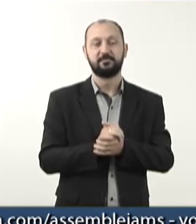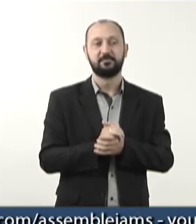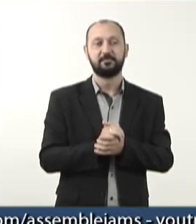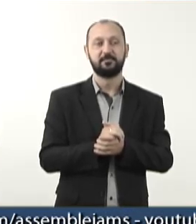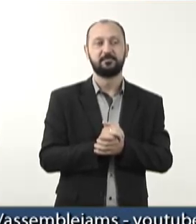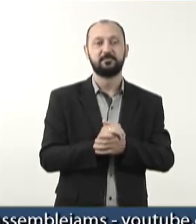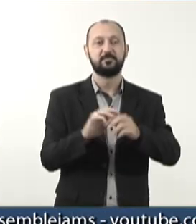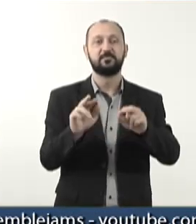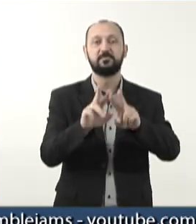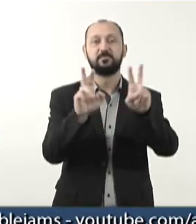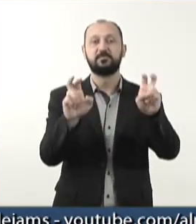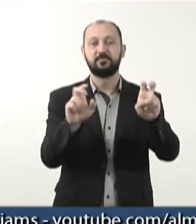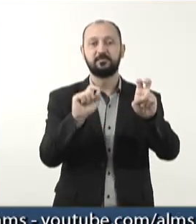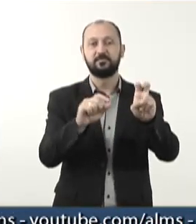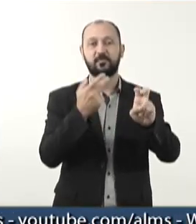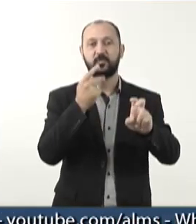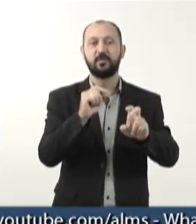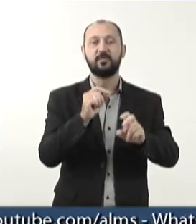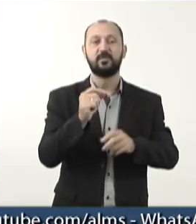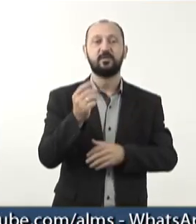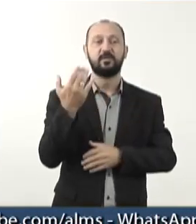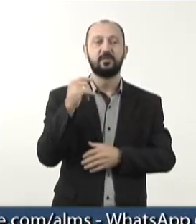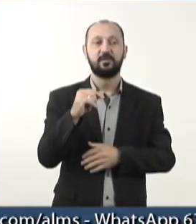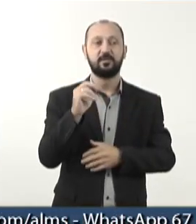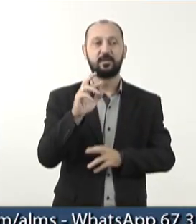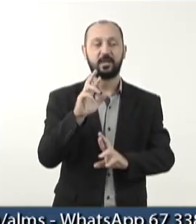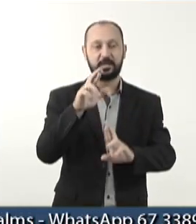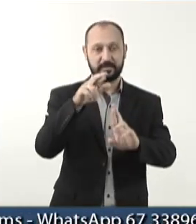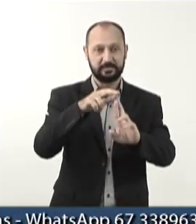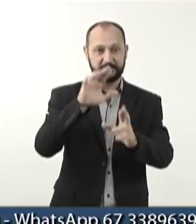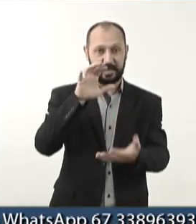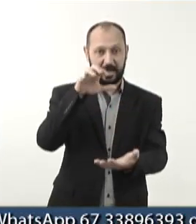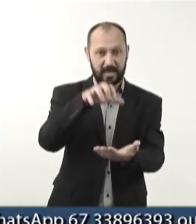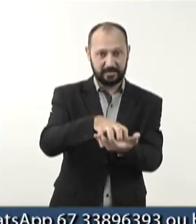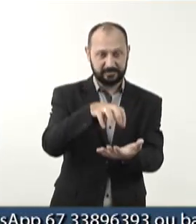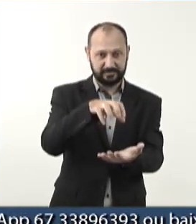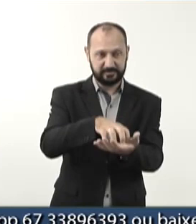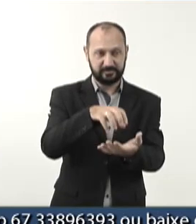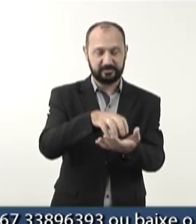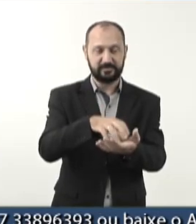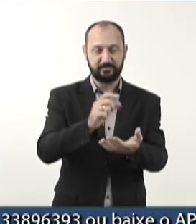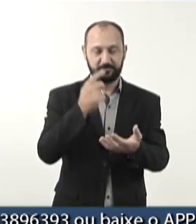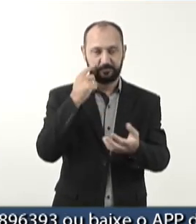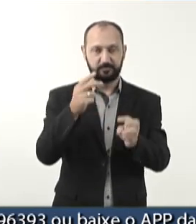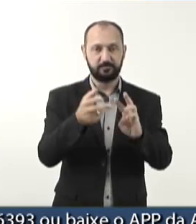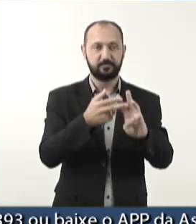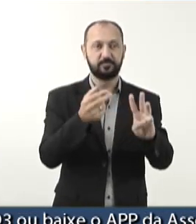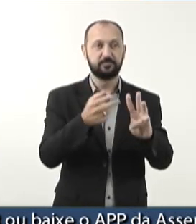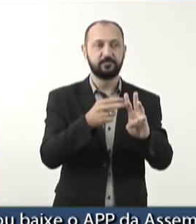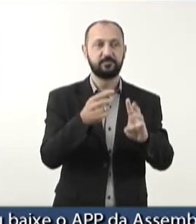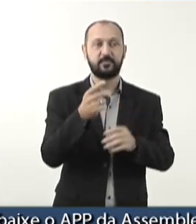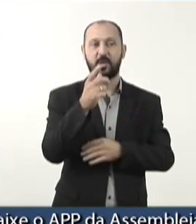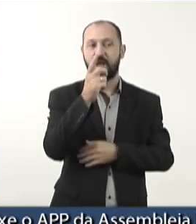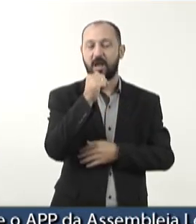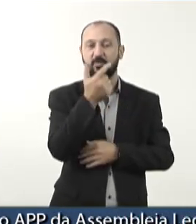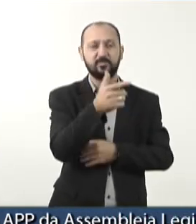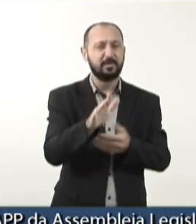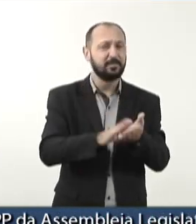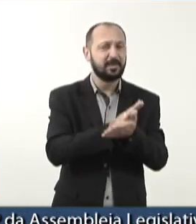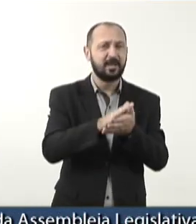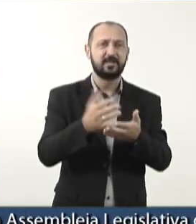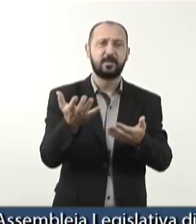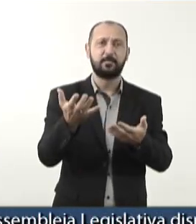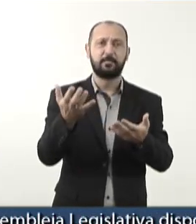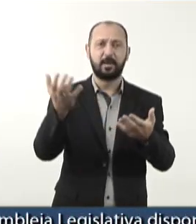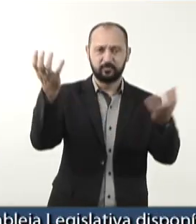um assunto muito importante, dizendo que lá na reserva indígena não existe água hoje nem para tomar banho,